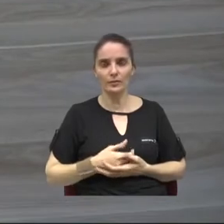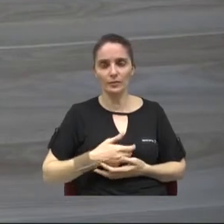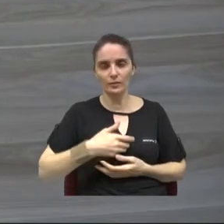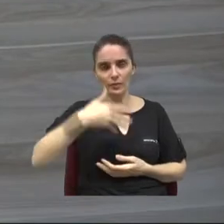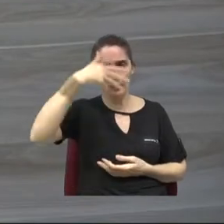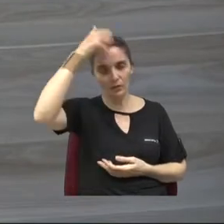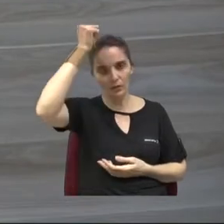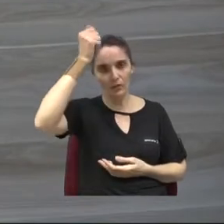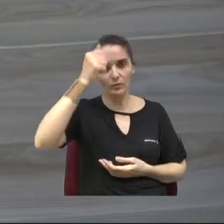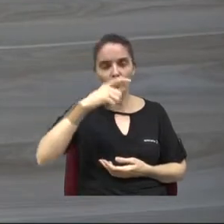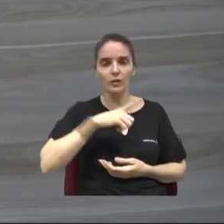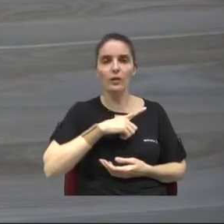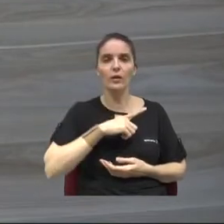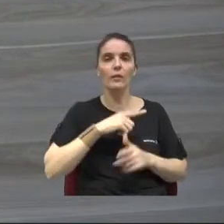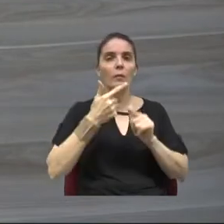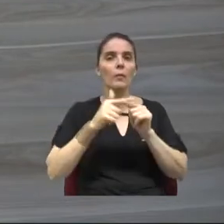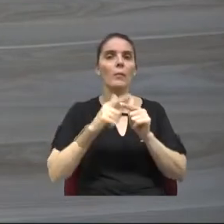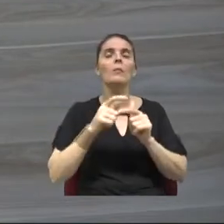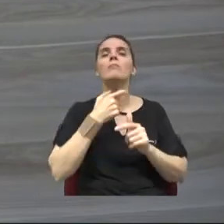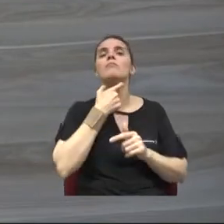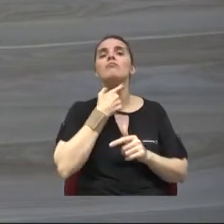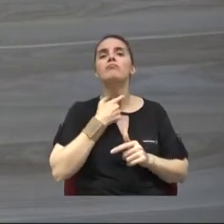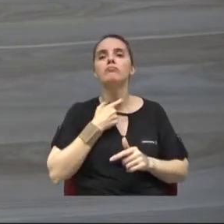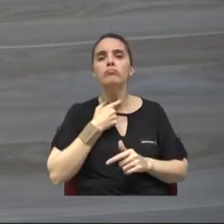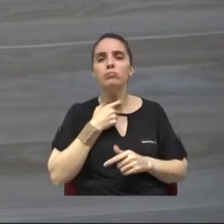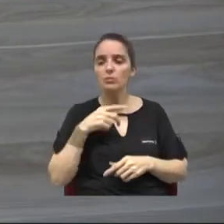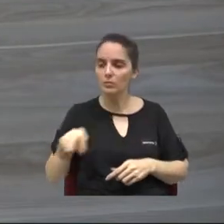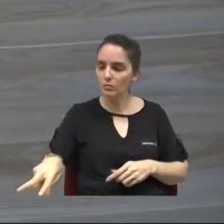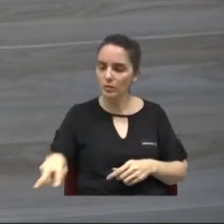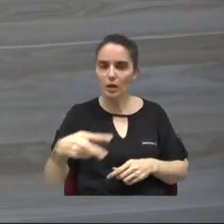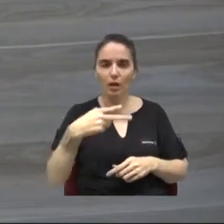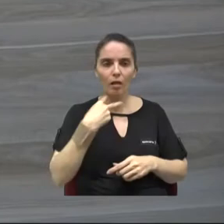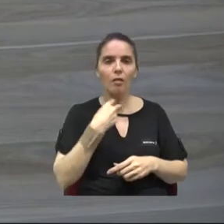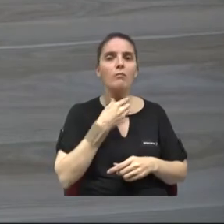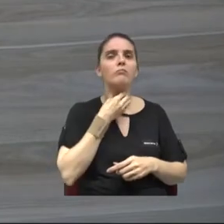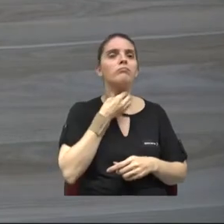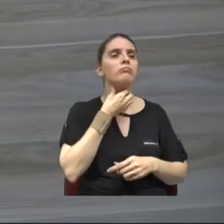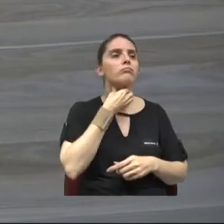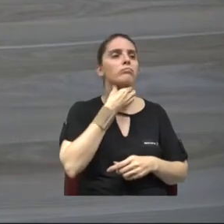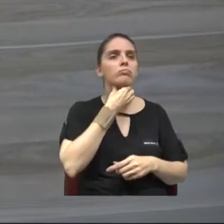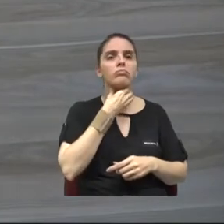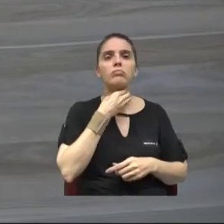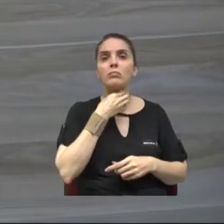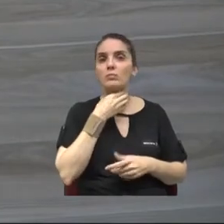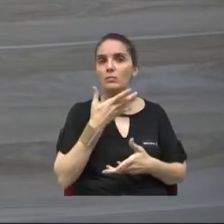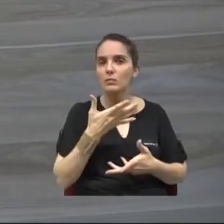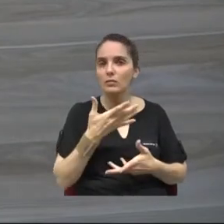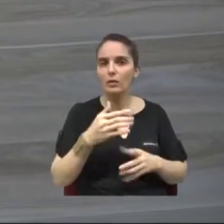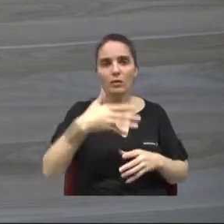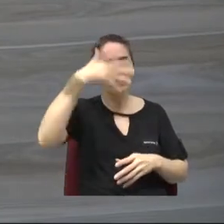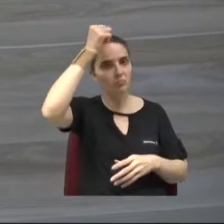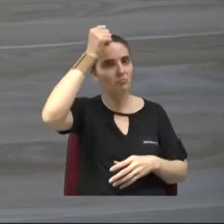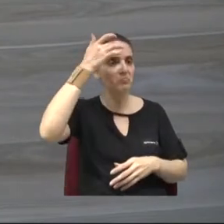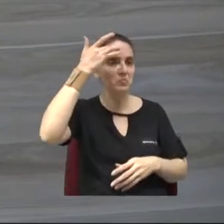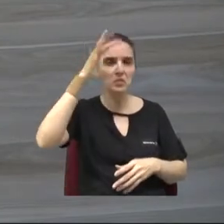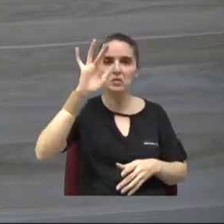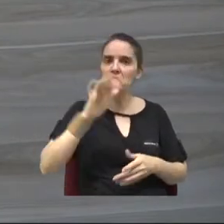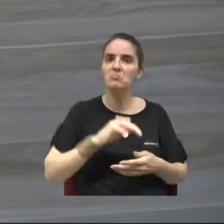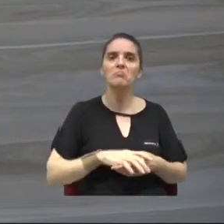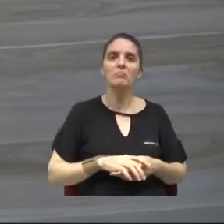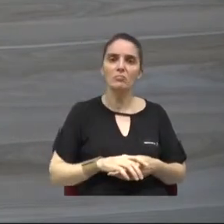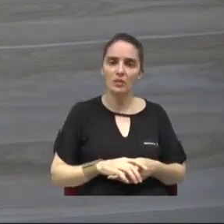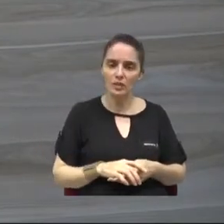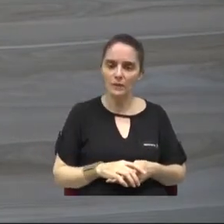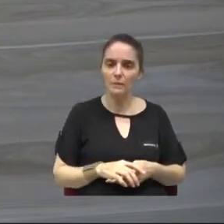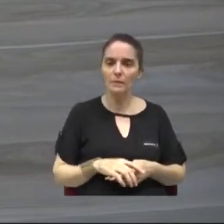sabia quem consultar, procurar. Ele acabou palpando um pequeno nódulo que nem nunca eu ia imaginar, mandou puncionar para ver se